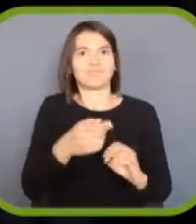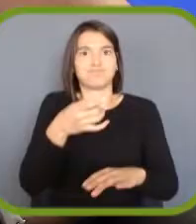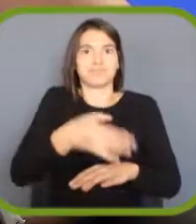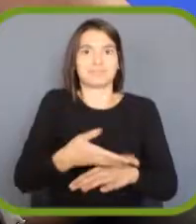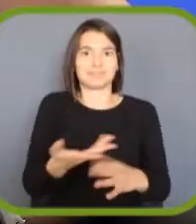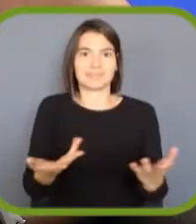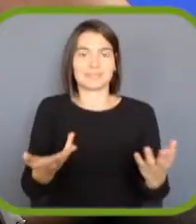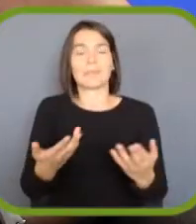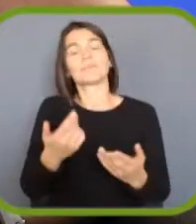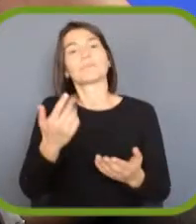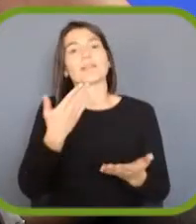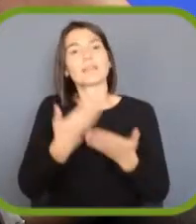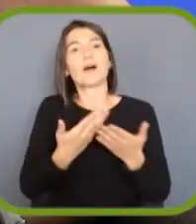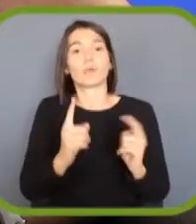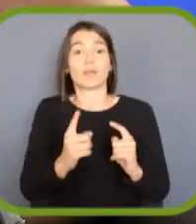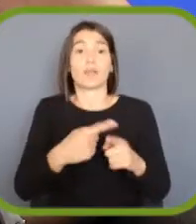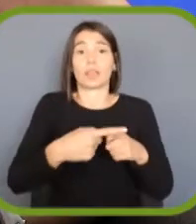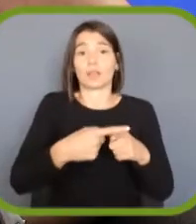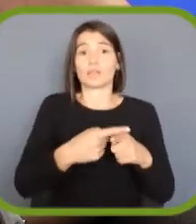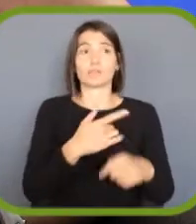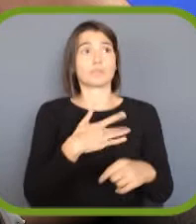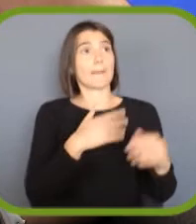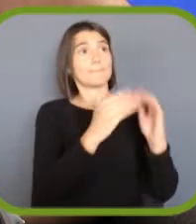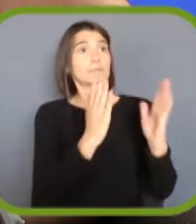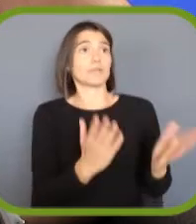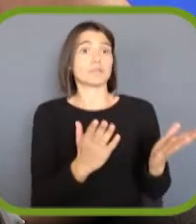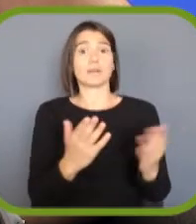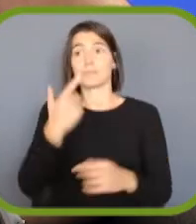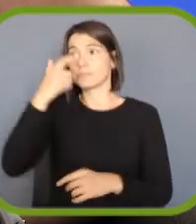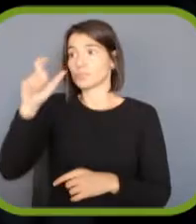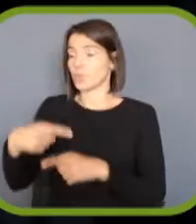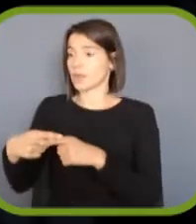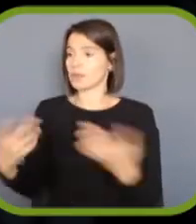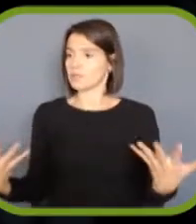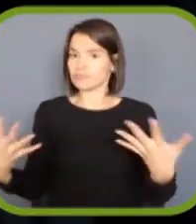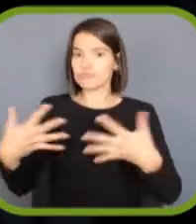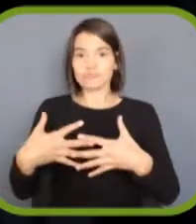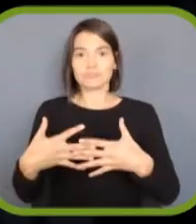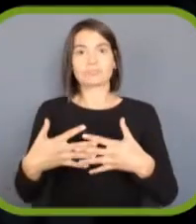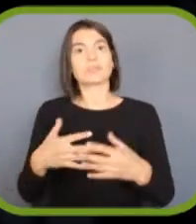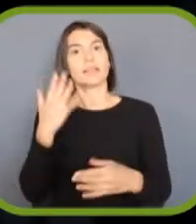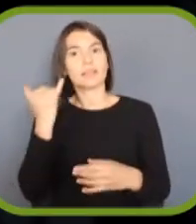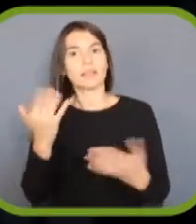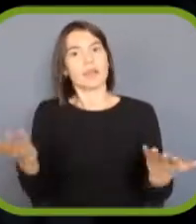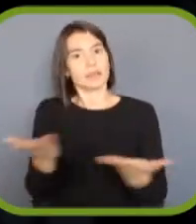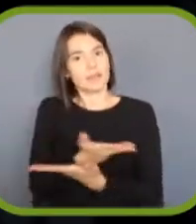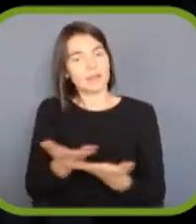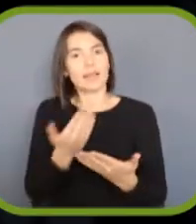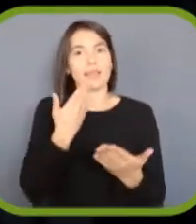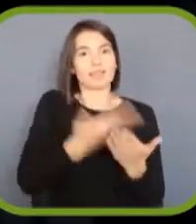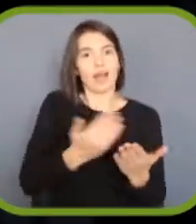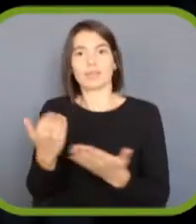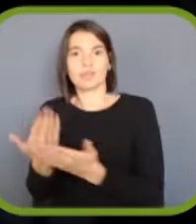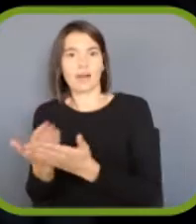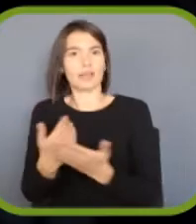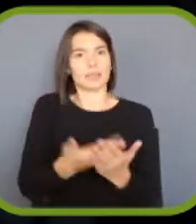liberdade. Chama-se isto, no fundo, combinar os interesses da organização com os interesses da pessoa. Existe uma relação,